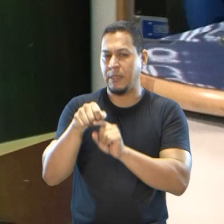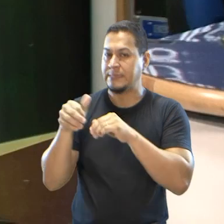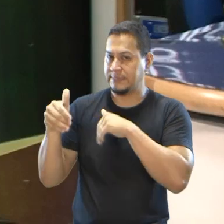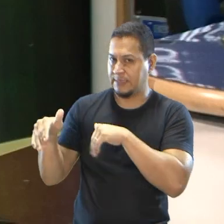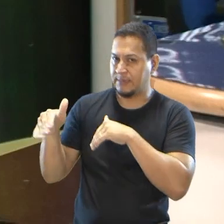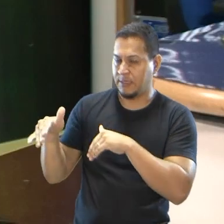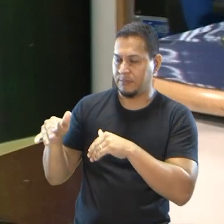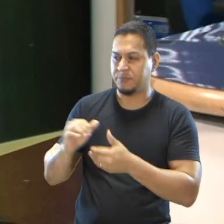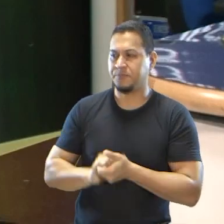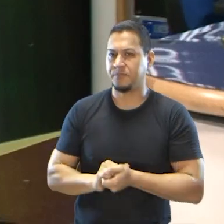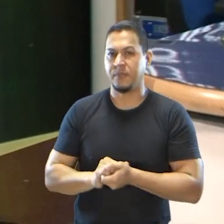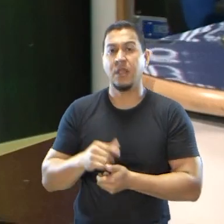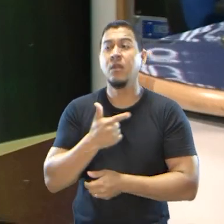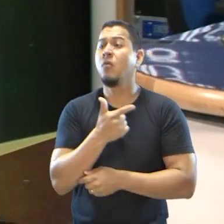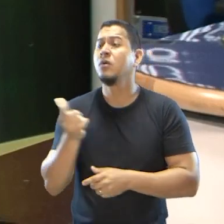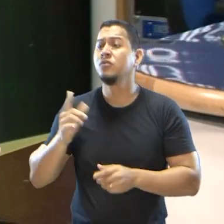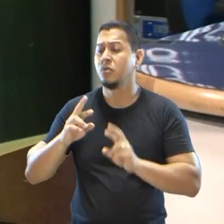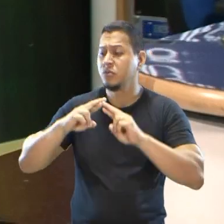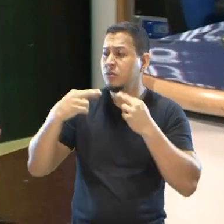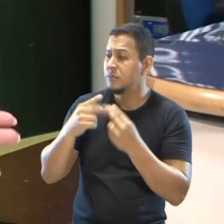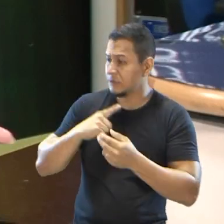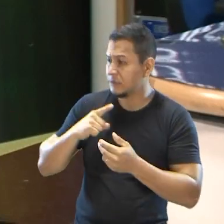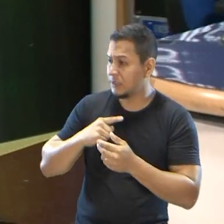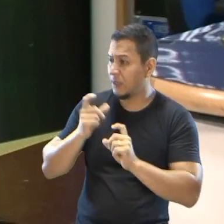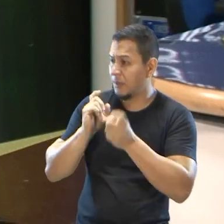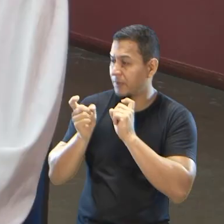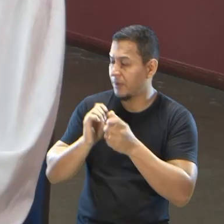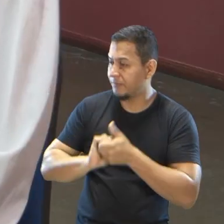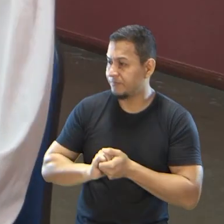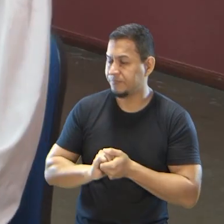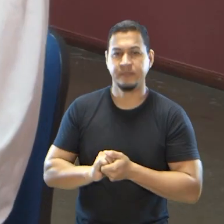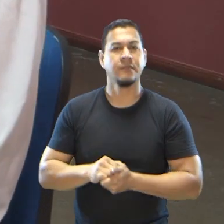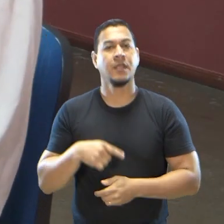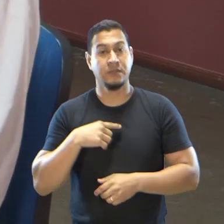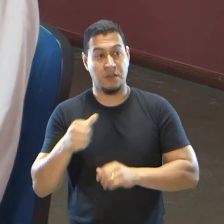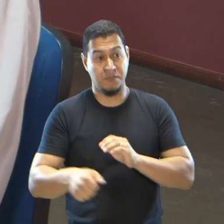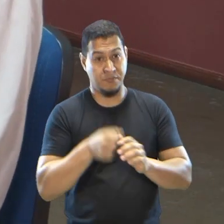dia 7 de setembro. E aí, quais são as outras mesas redondas que tem na programação?